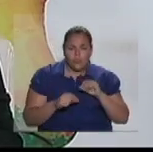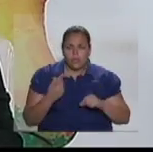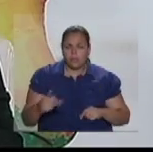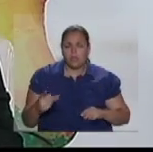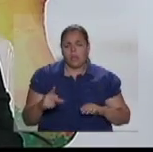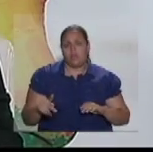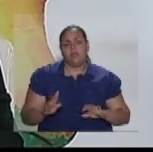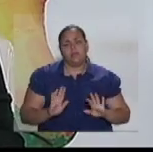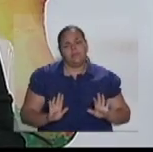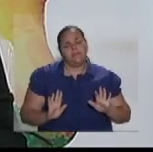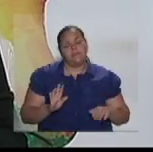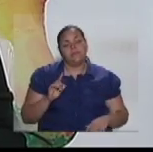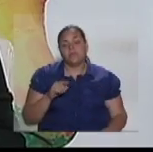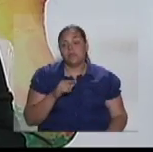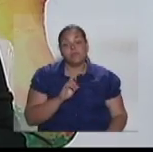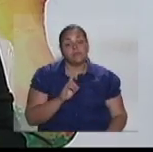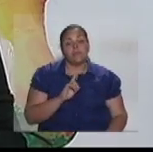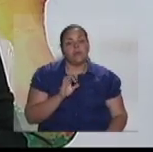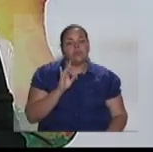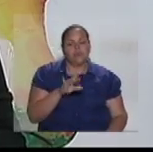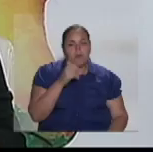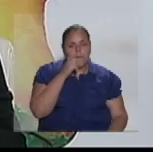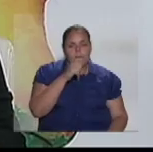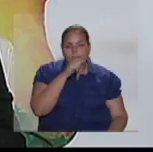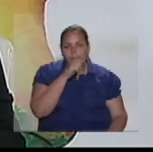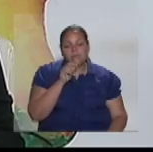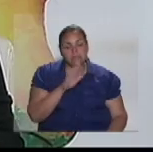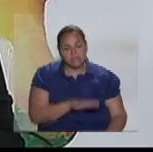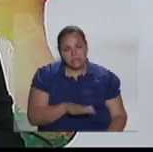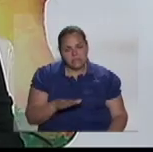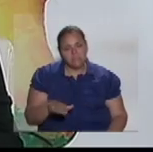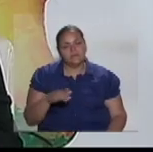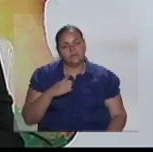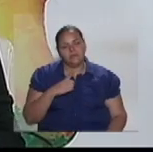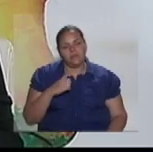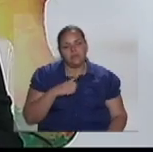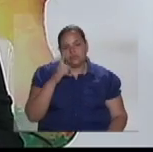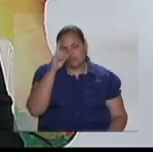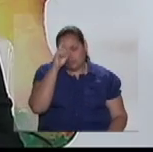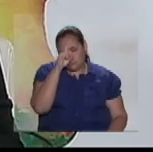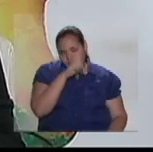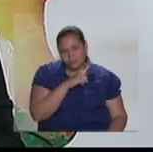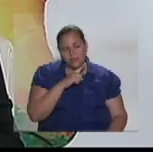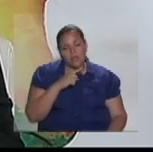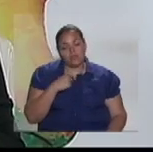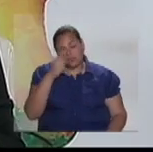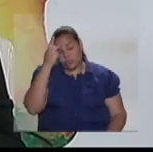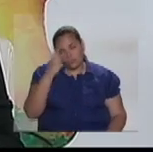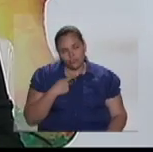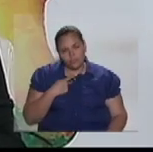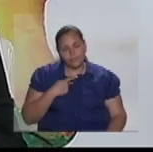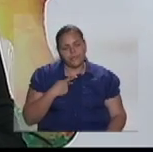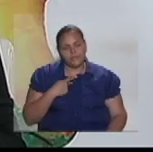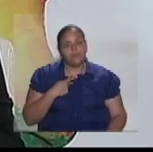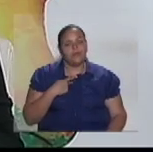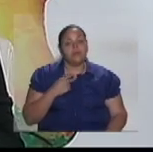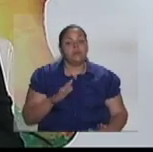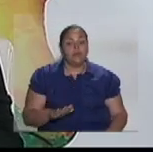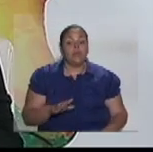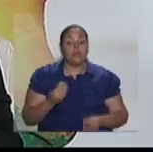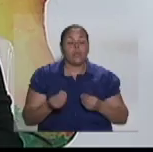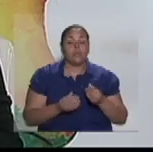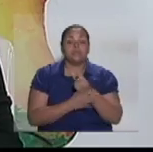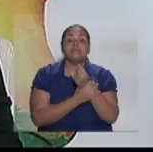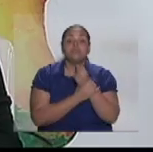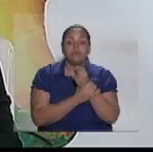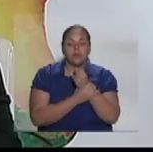escolham as coisas deles, né? Que eles não dependam da mãe. Então são crianças que têm muito mais dificuldade de ter autonomia. E aí a gente vai ver como